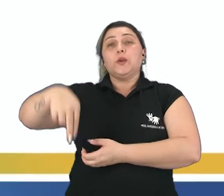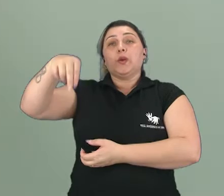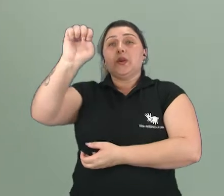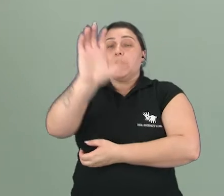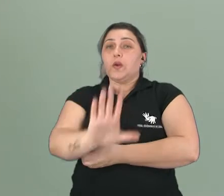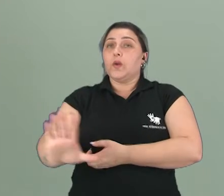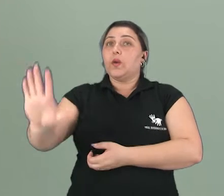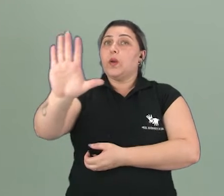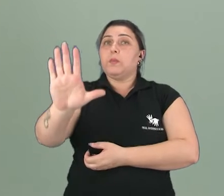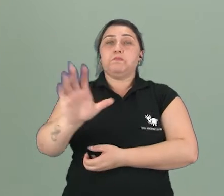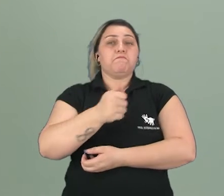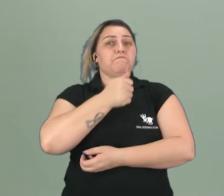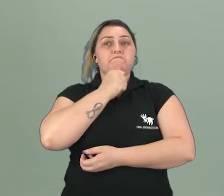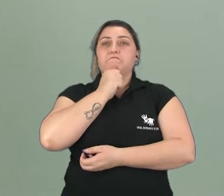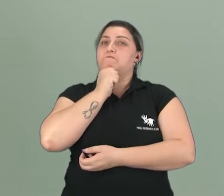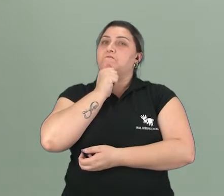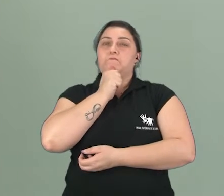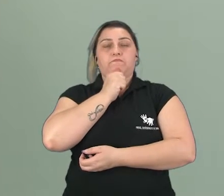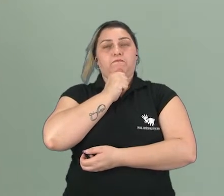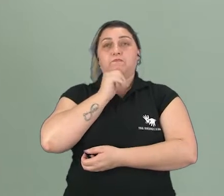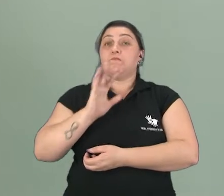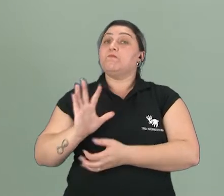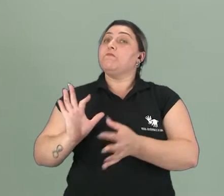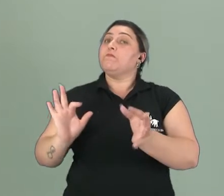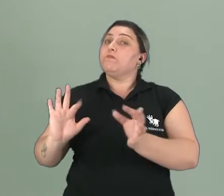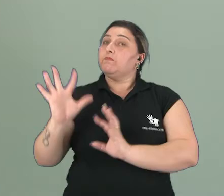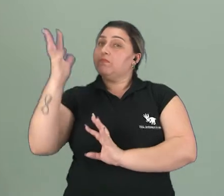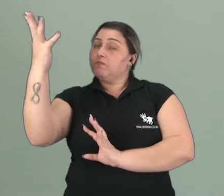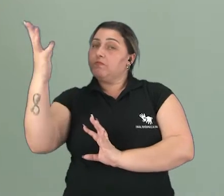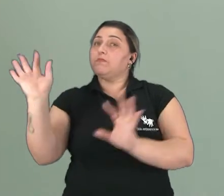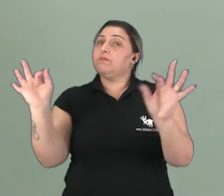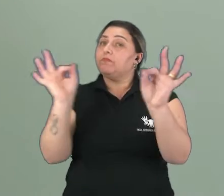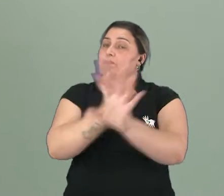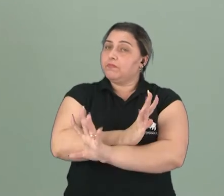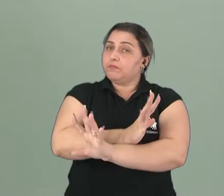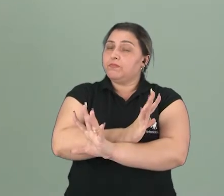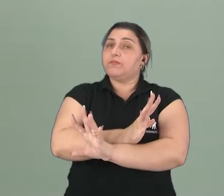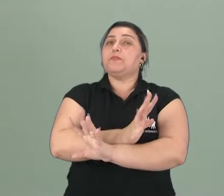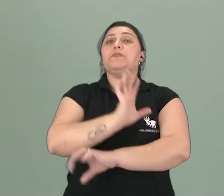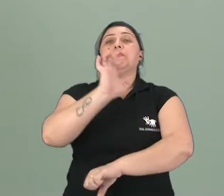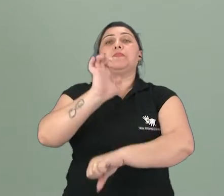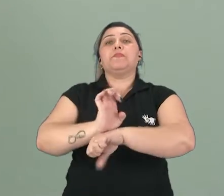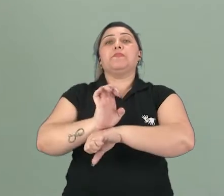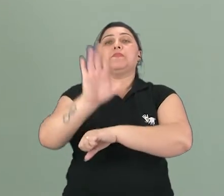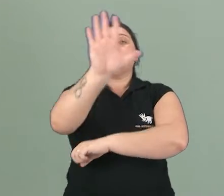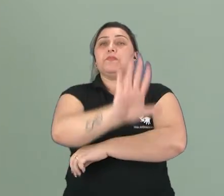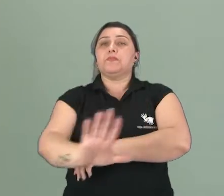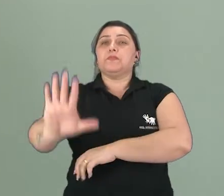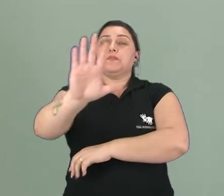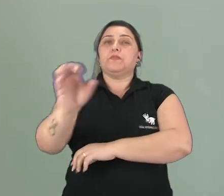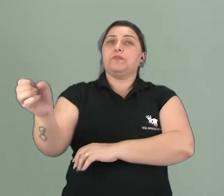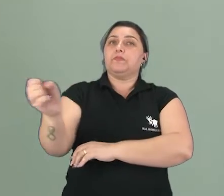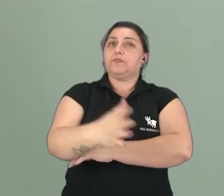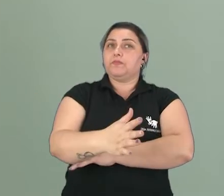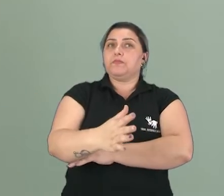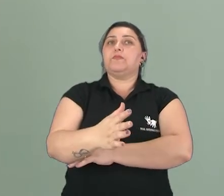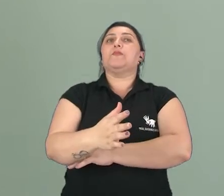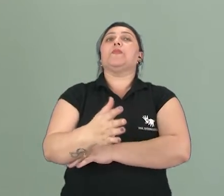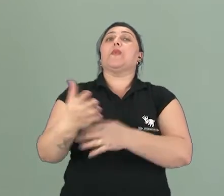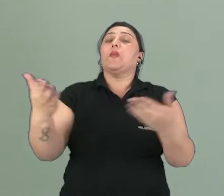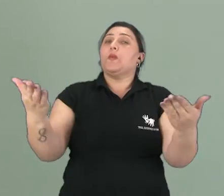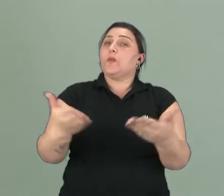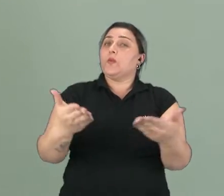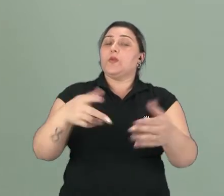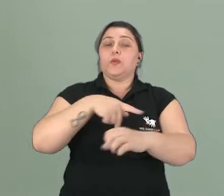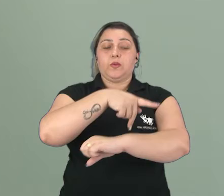Então a gente nem teria a consolidação desse poder e a formação desse chamado Estado Nacional Moderno, que é o que se constituiu